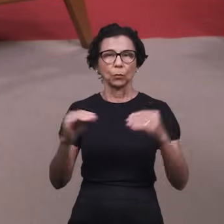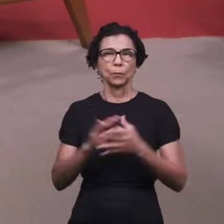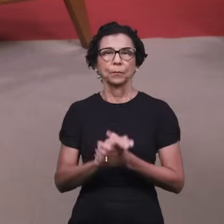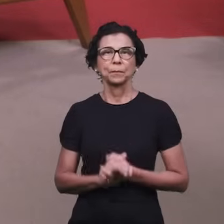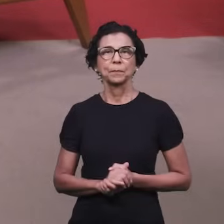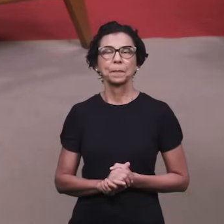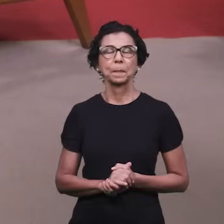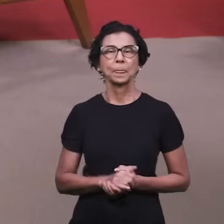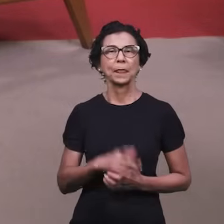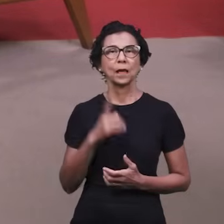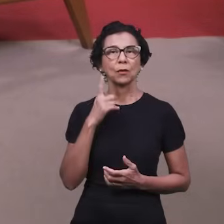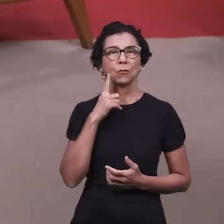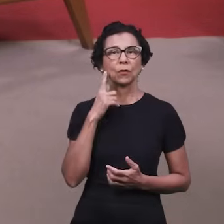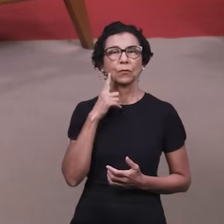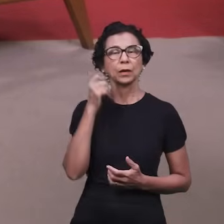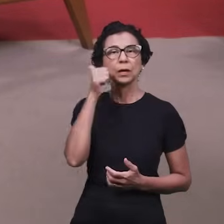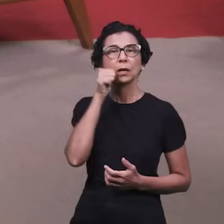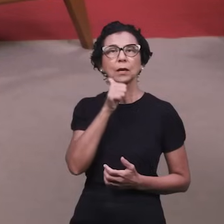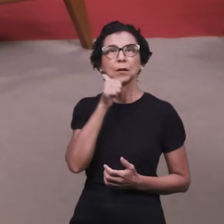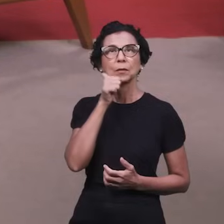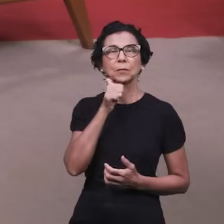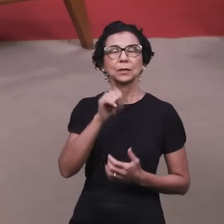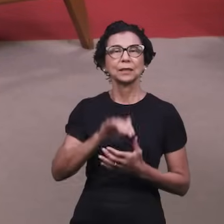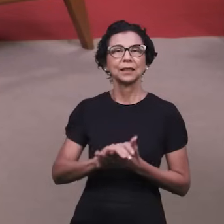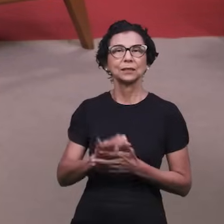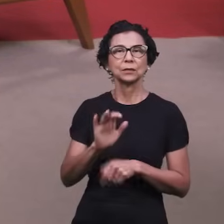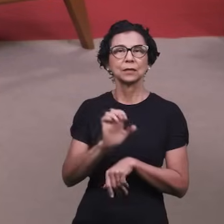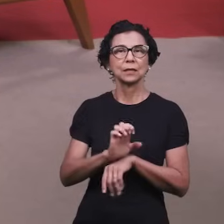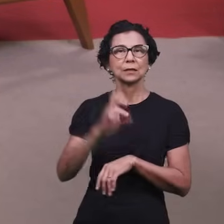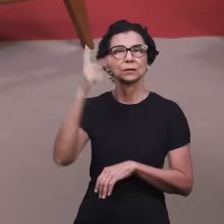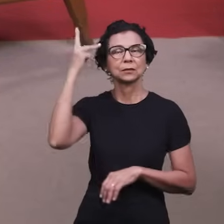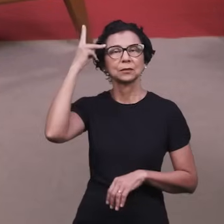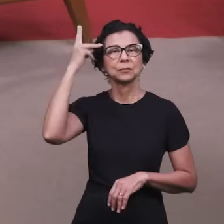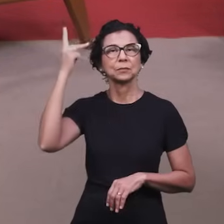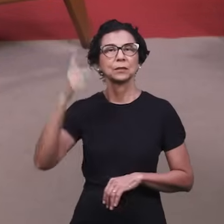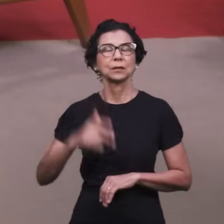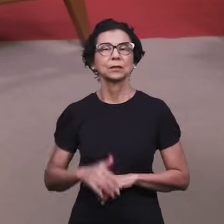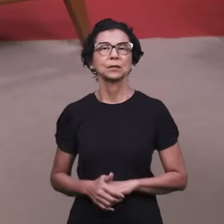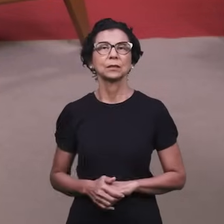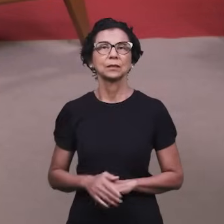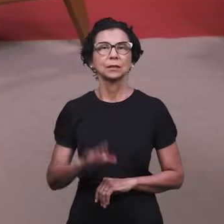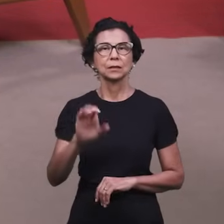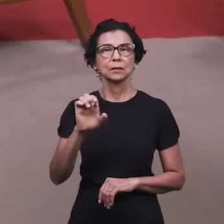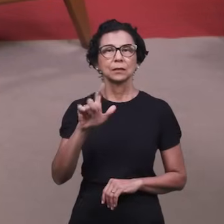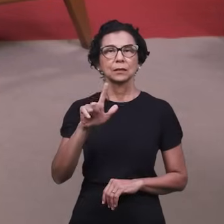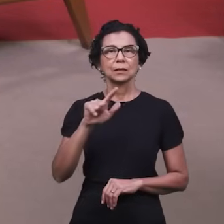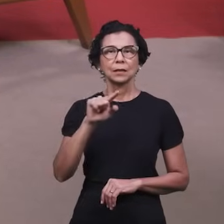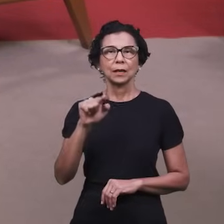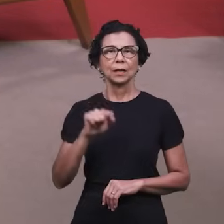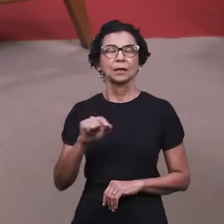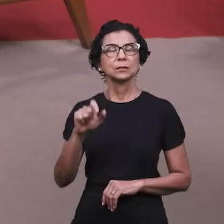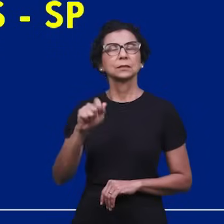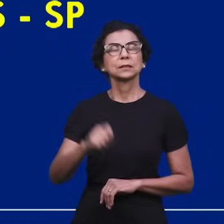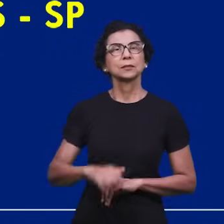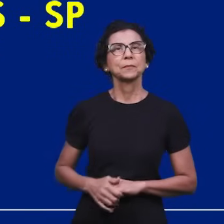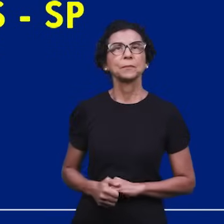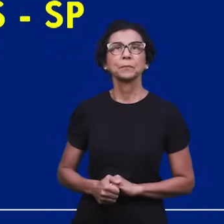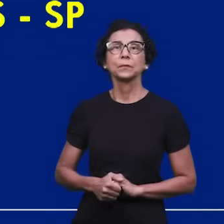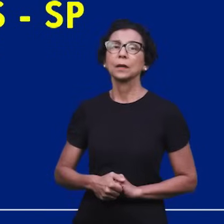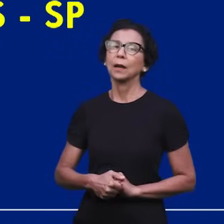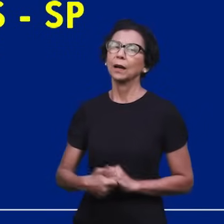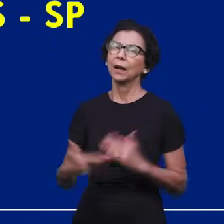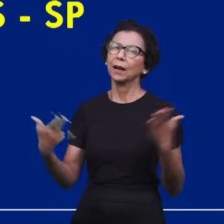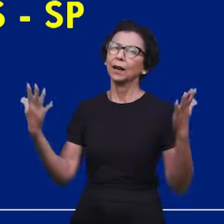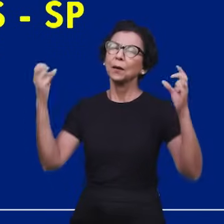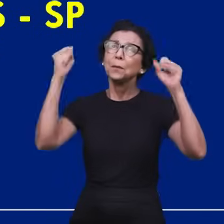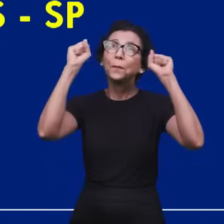Elza Oliveira, que é de São José dos Campos, no estado de São Paulo. E a Elza, ela diz o seguinte: o